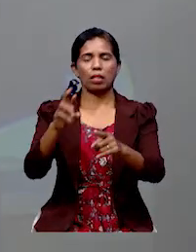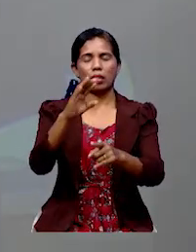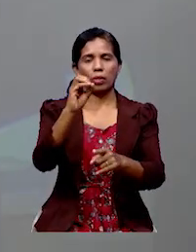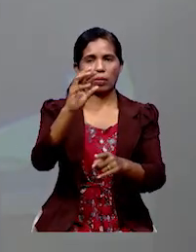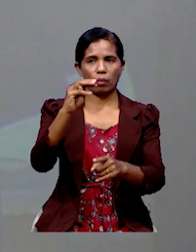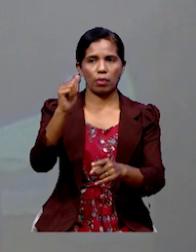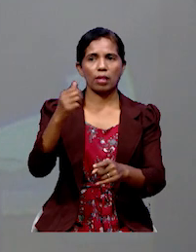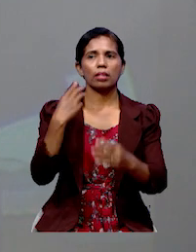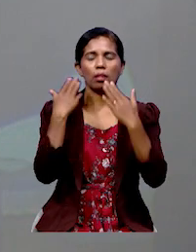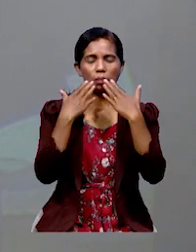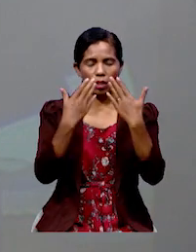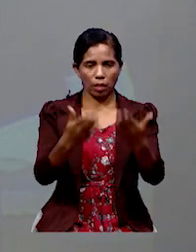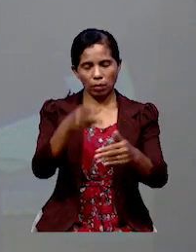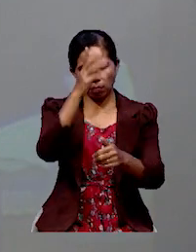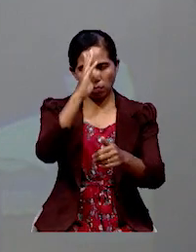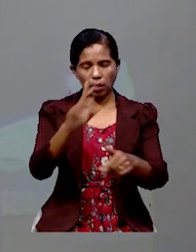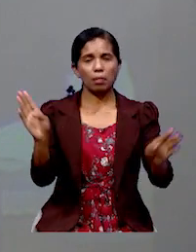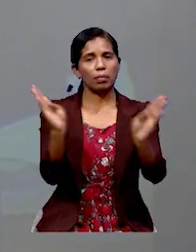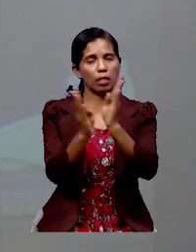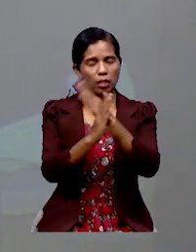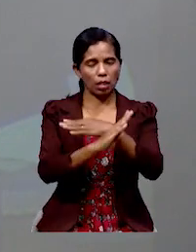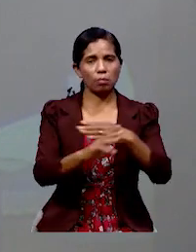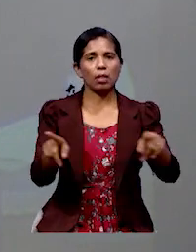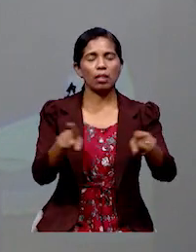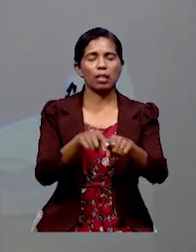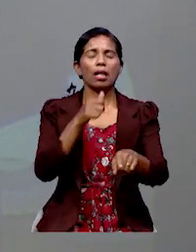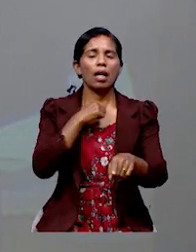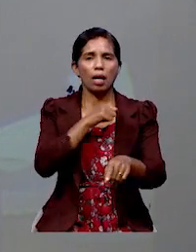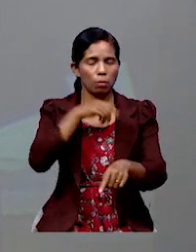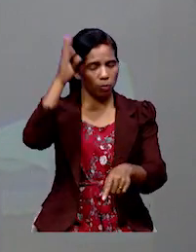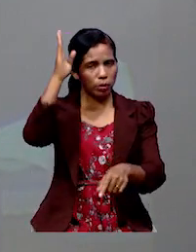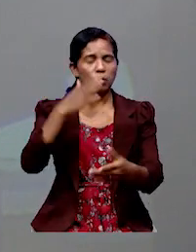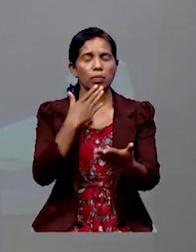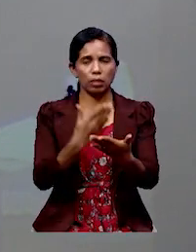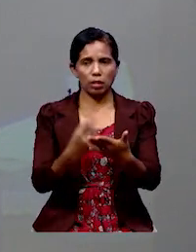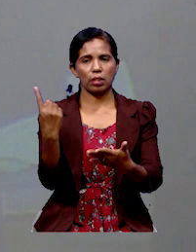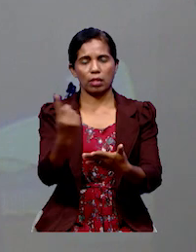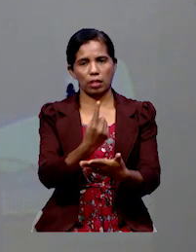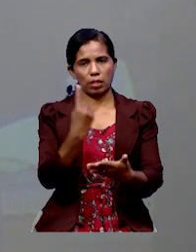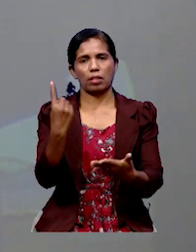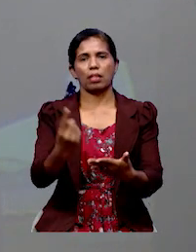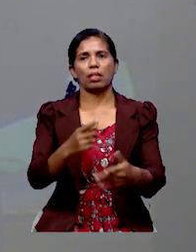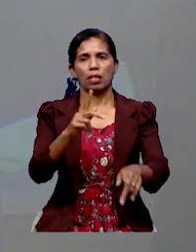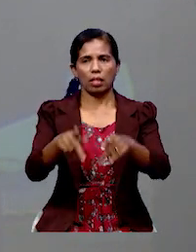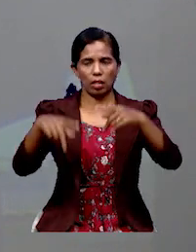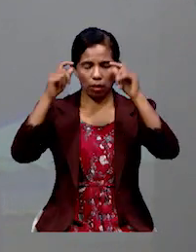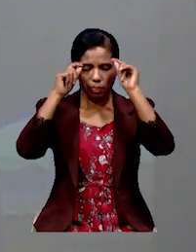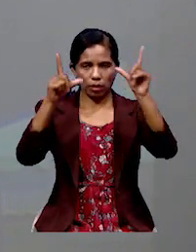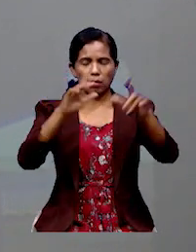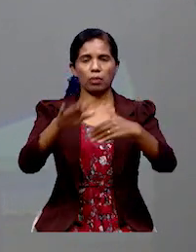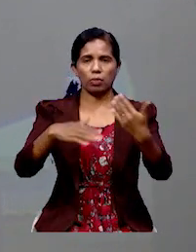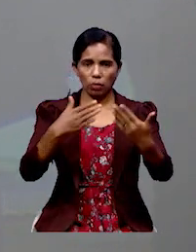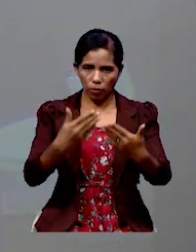Roma, kata que sai bibiatan dia que na Fatim ba Timor Wansima, al sai bibiatan dia que ba Timor